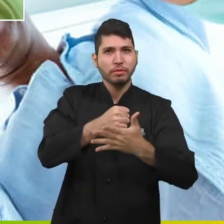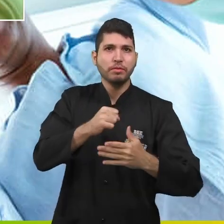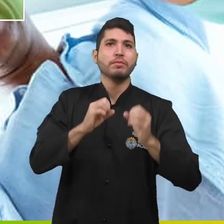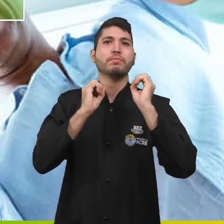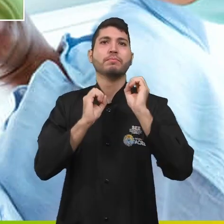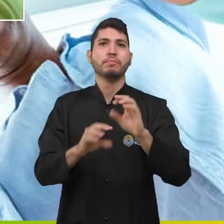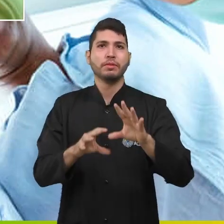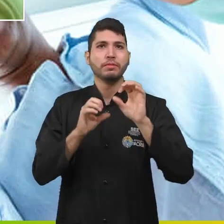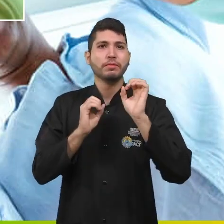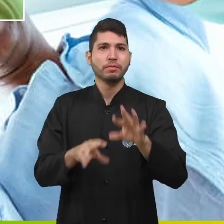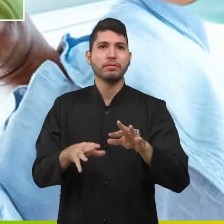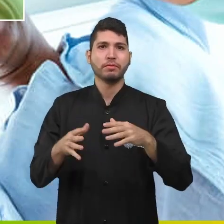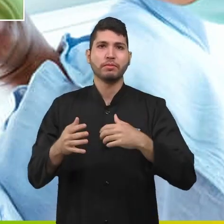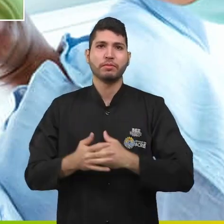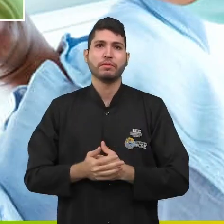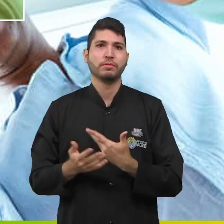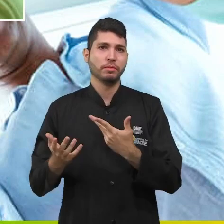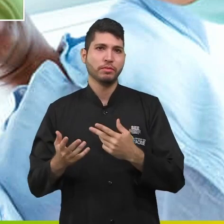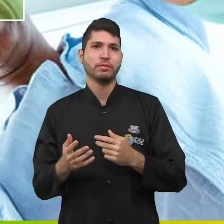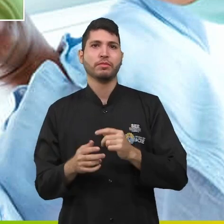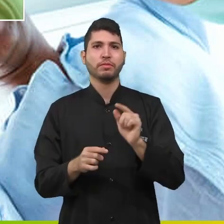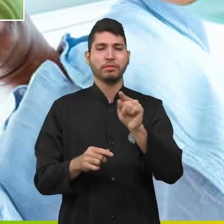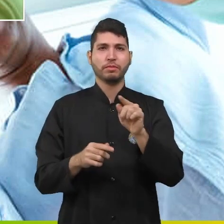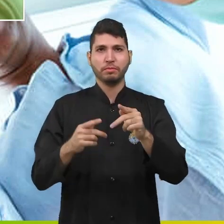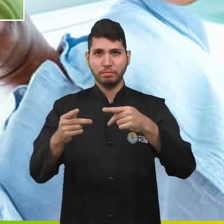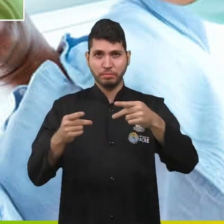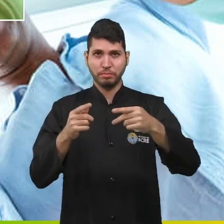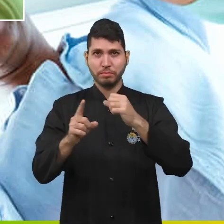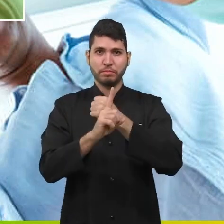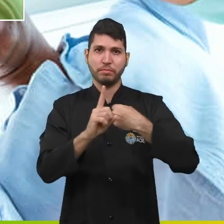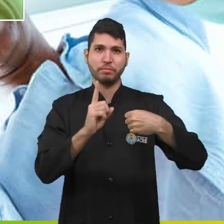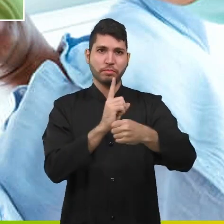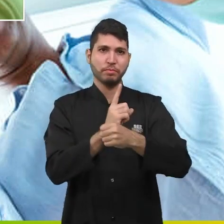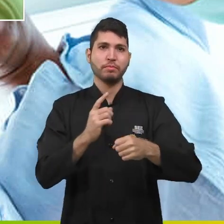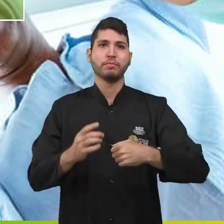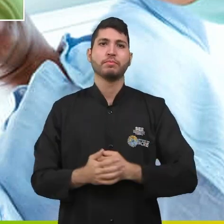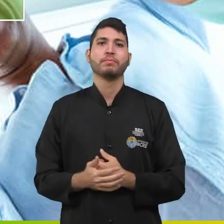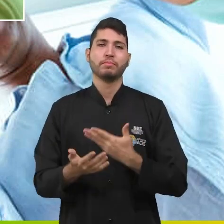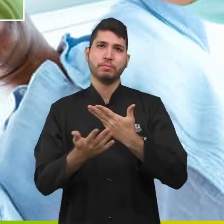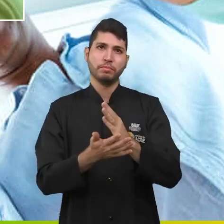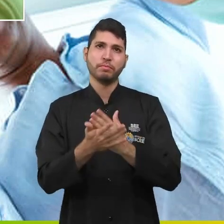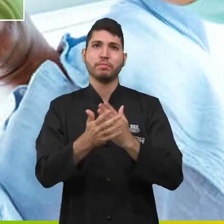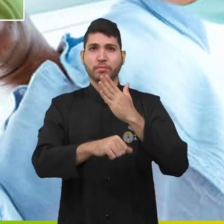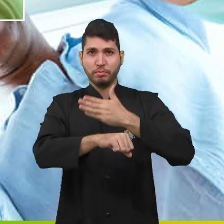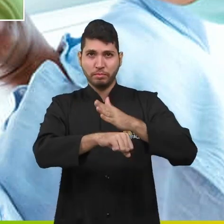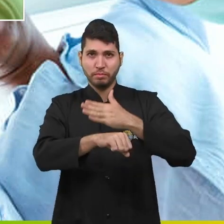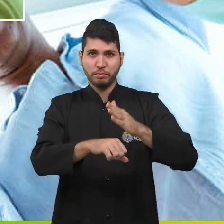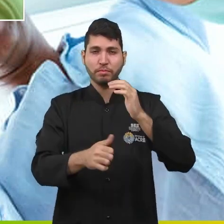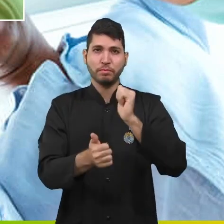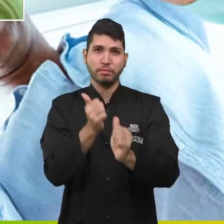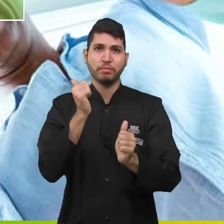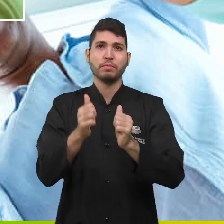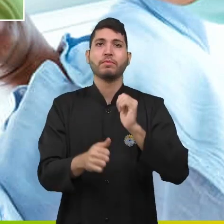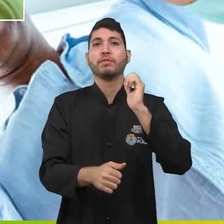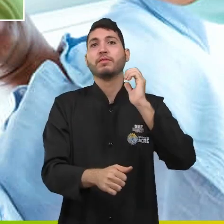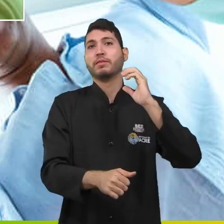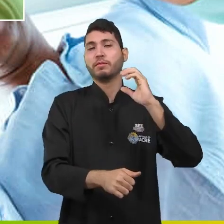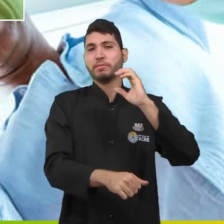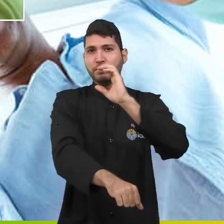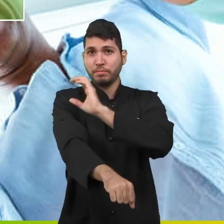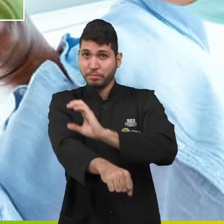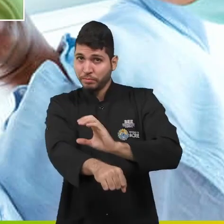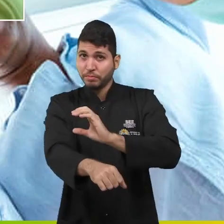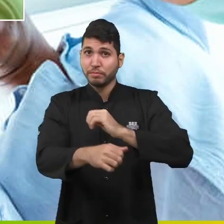gente já sabe que está falando de projetos sociais e que aqui, no caso, temos algumas práticas esportivas, tá? E culturais